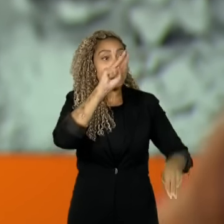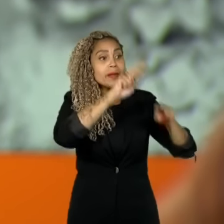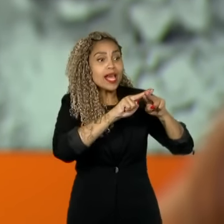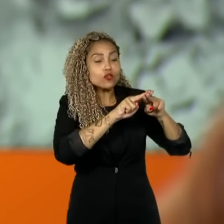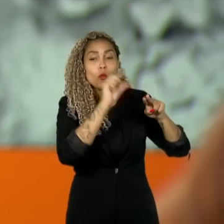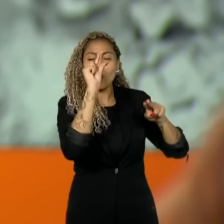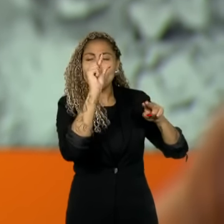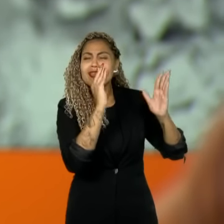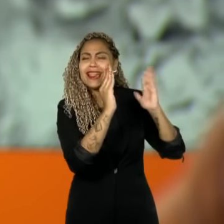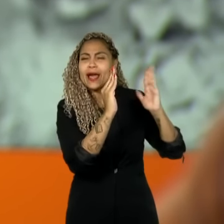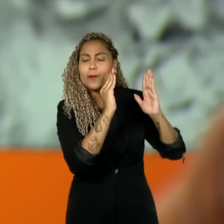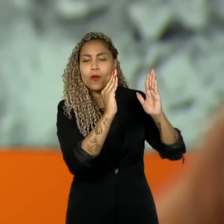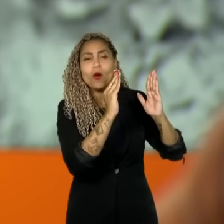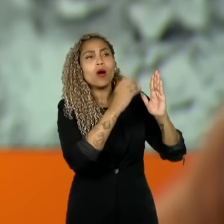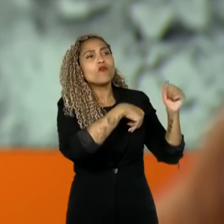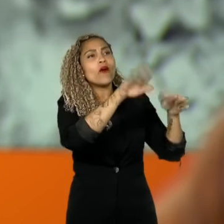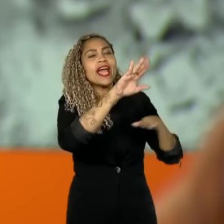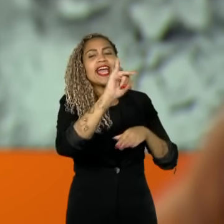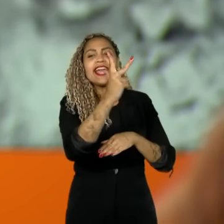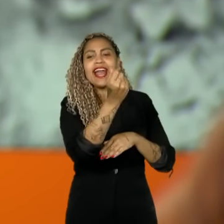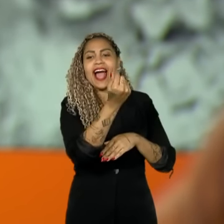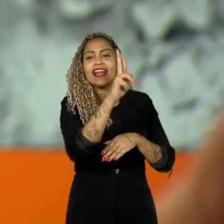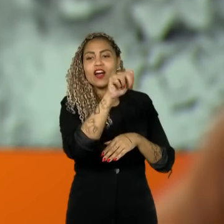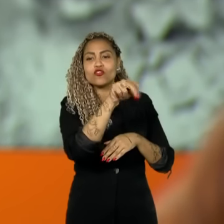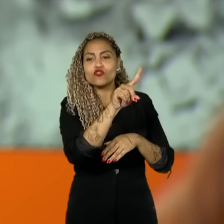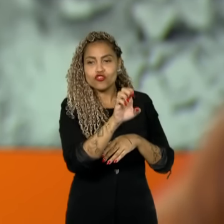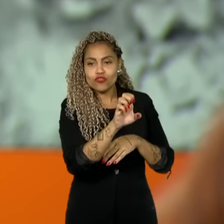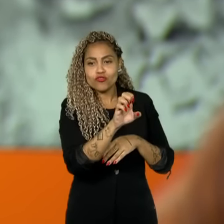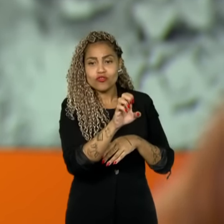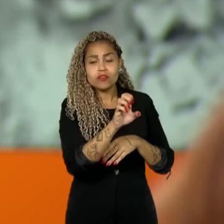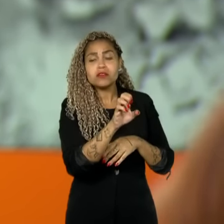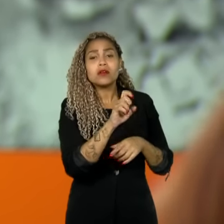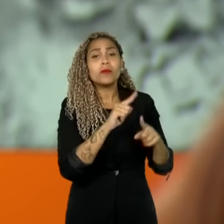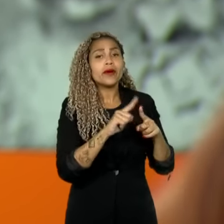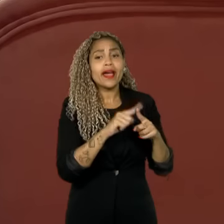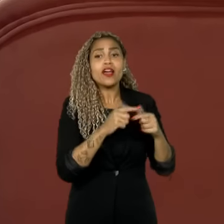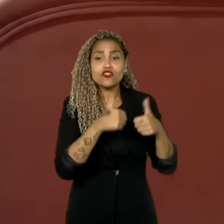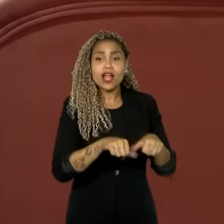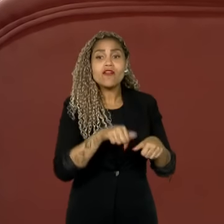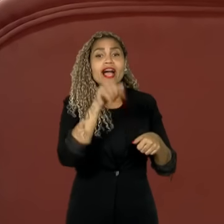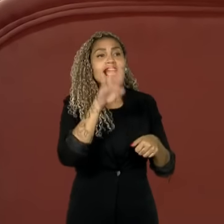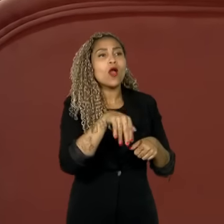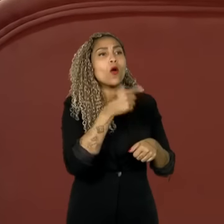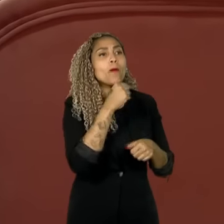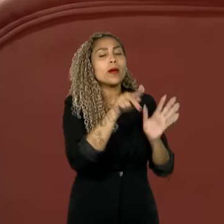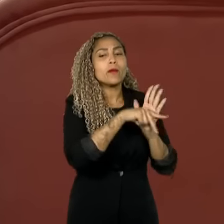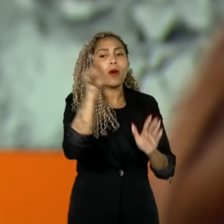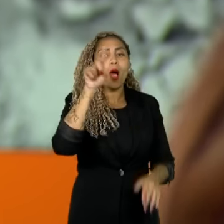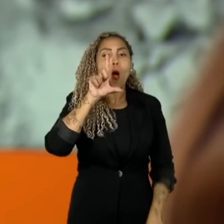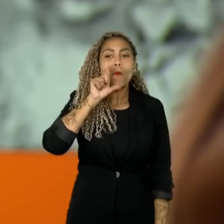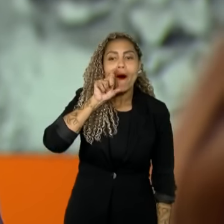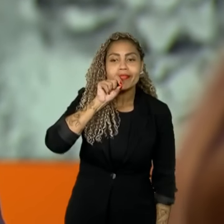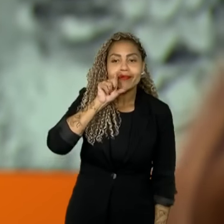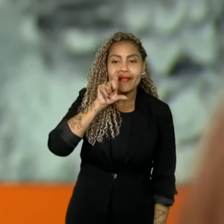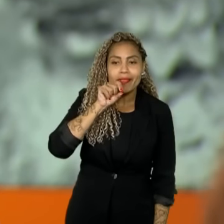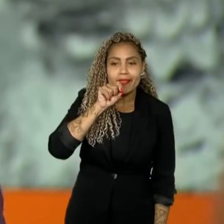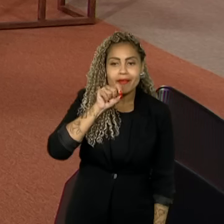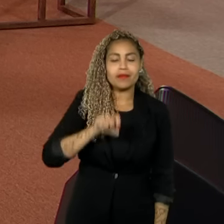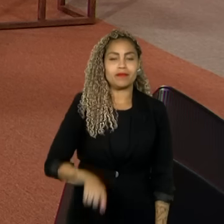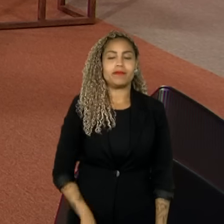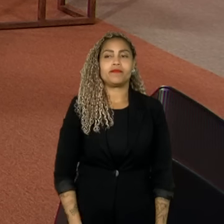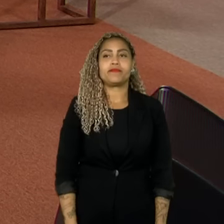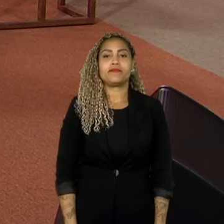Grande. É. E lá quem estavam também presos? Castor de Andrade e Natal da Portela. Que beleza. Olha só que maravilha. Fabi, que beleza. E